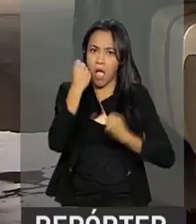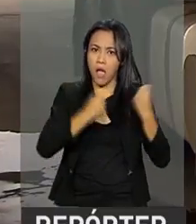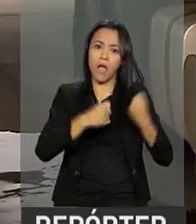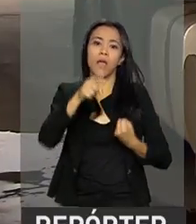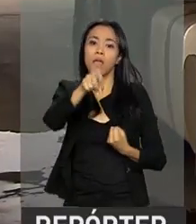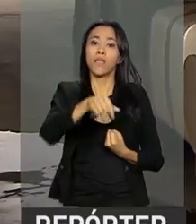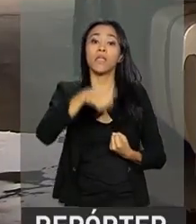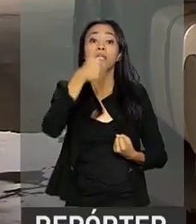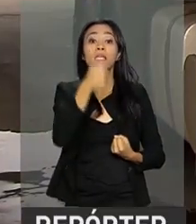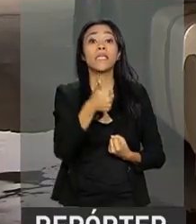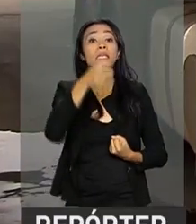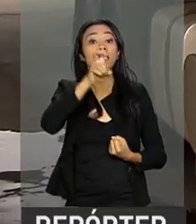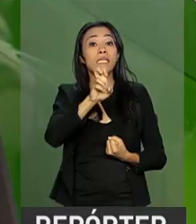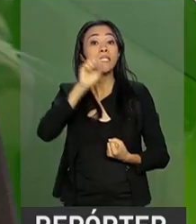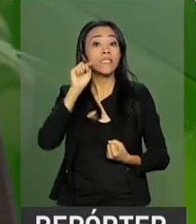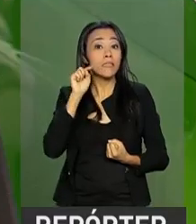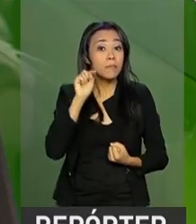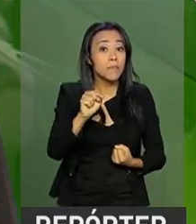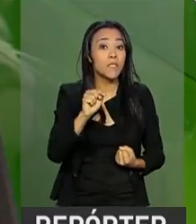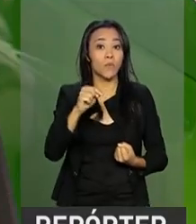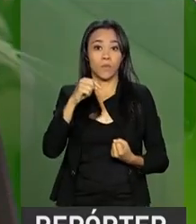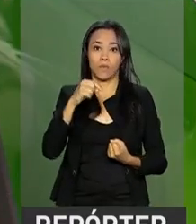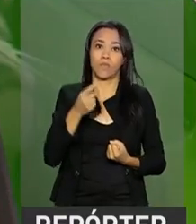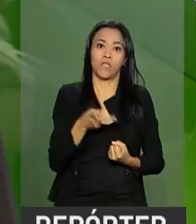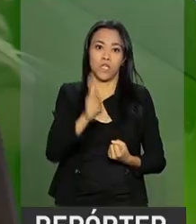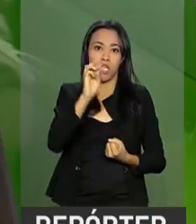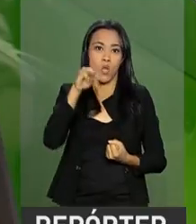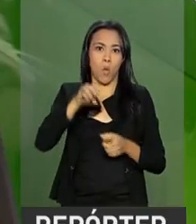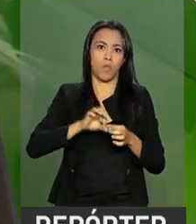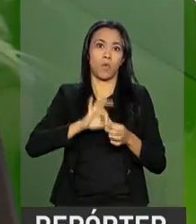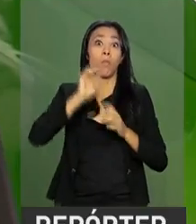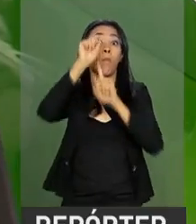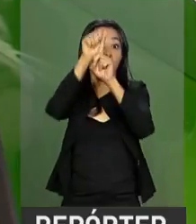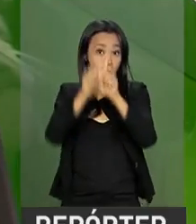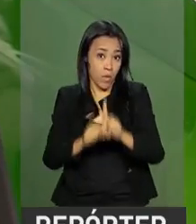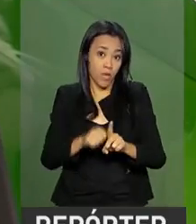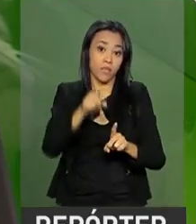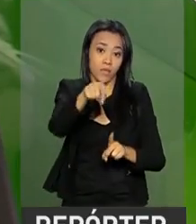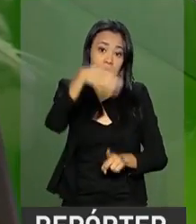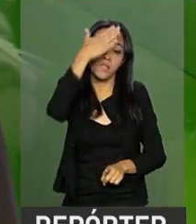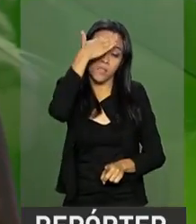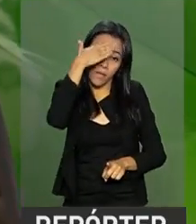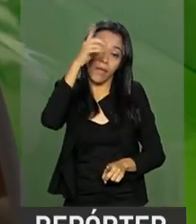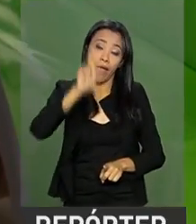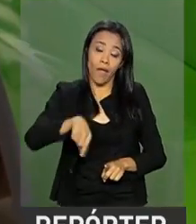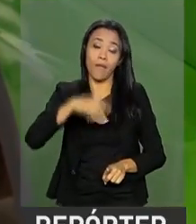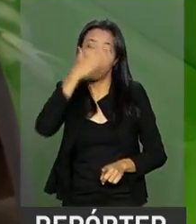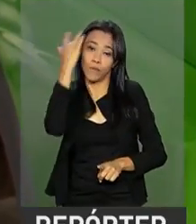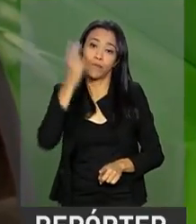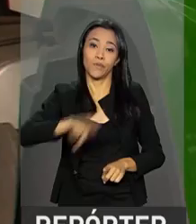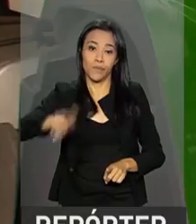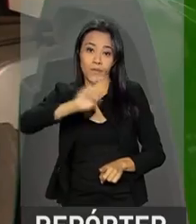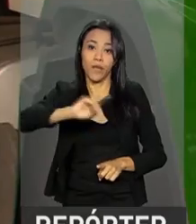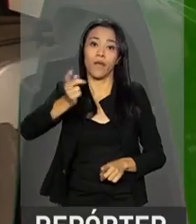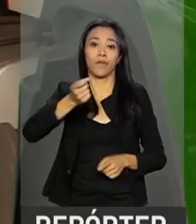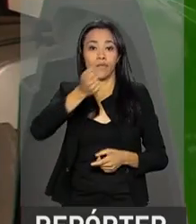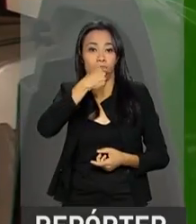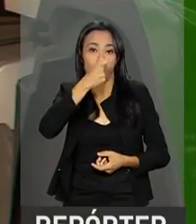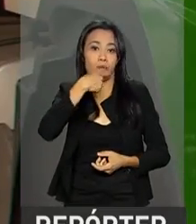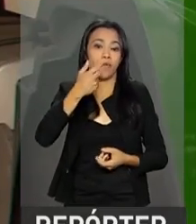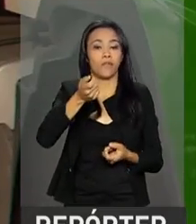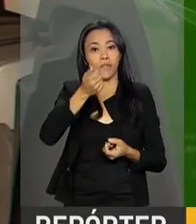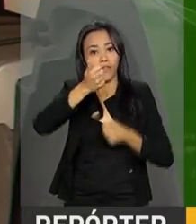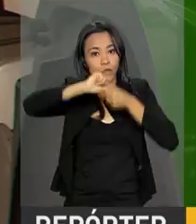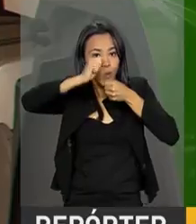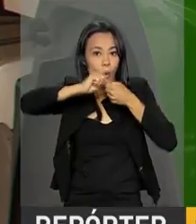cerca de 15 mil quilômetros por mês e garante muitos acidentes são provocados por pessoas que usaram drogas pousada tornou-se